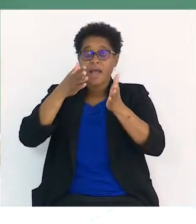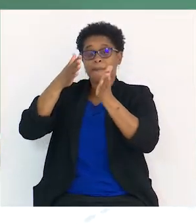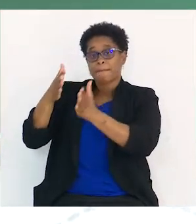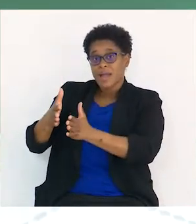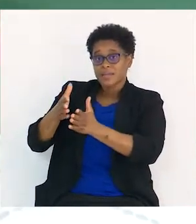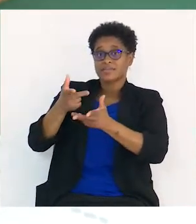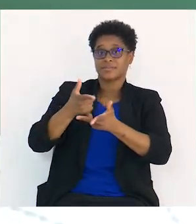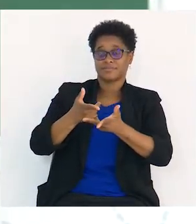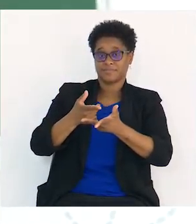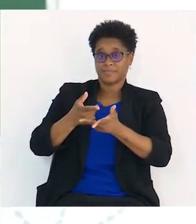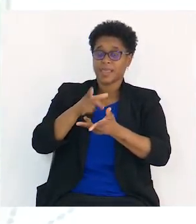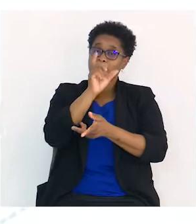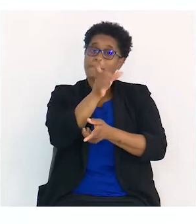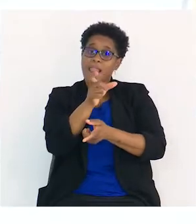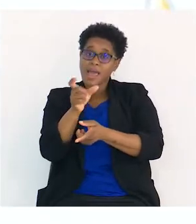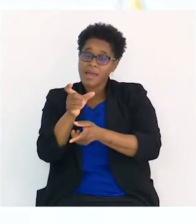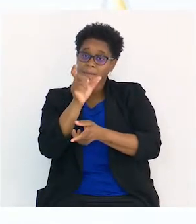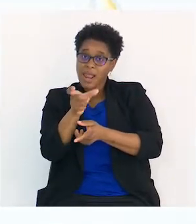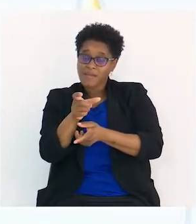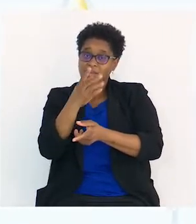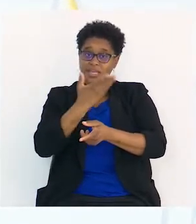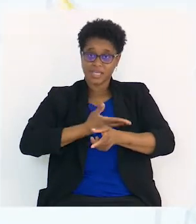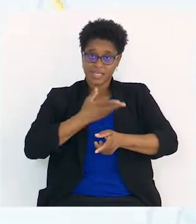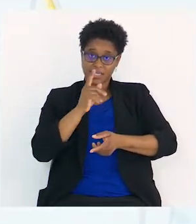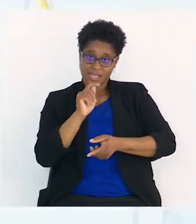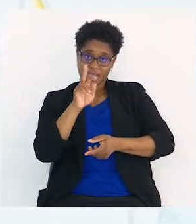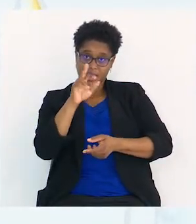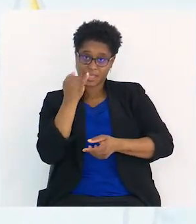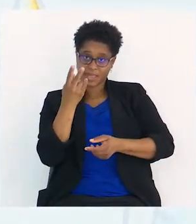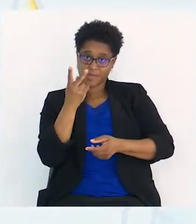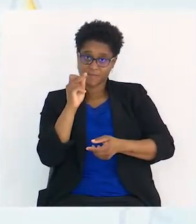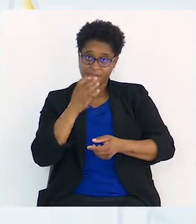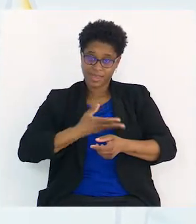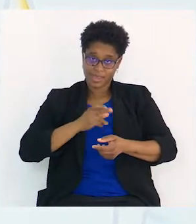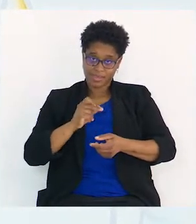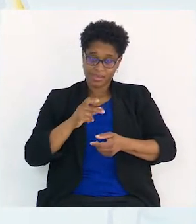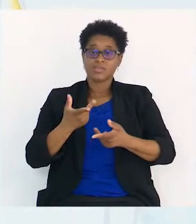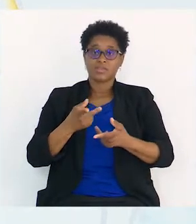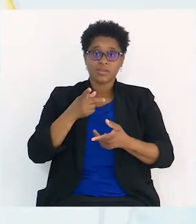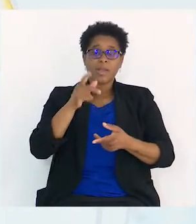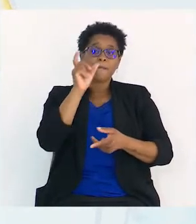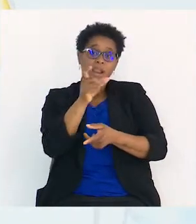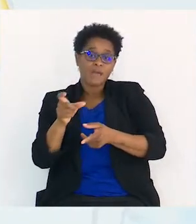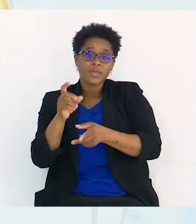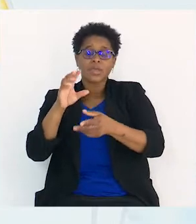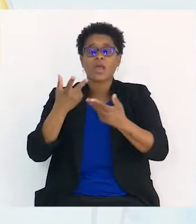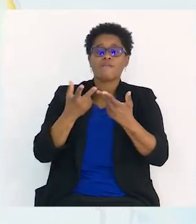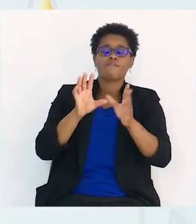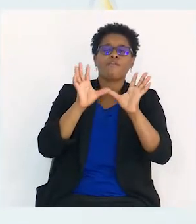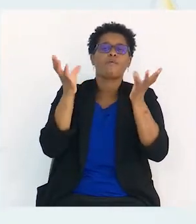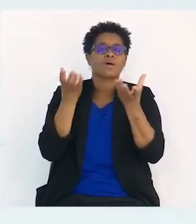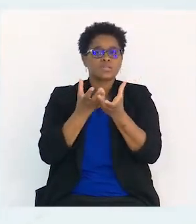que é palavra derivada. É aquela cuja formação advém de